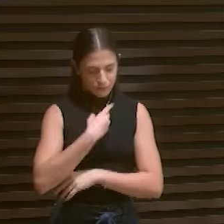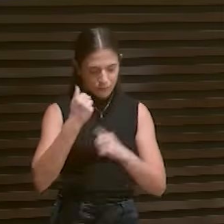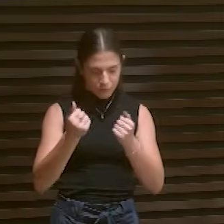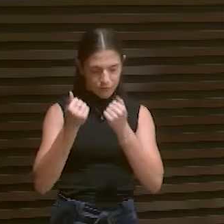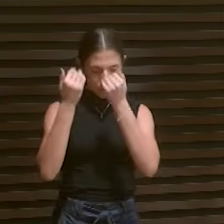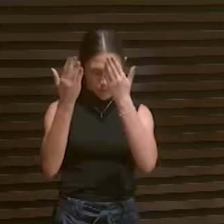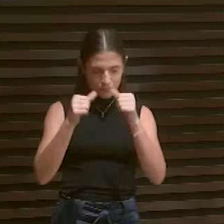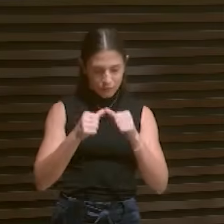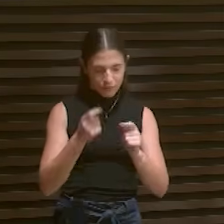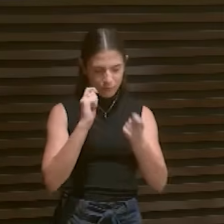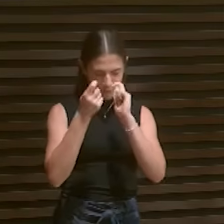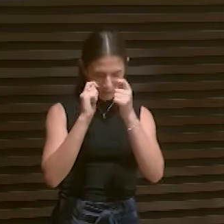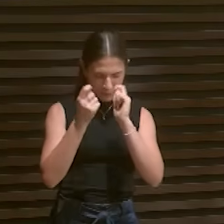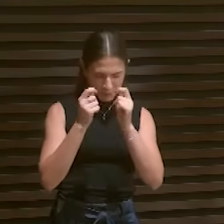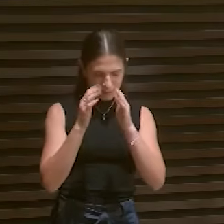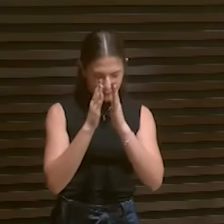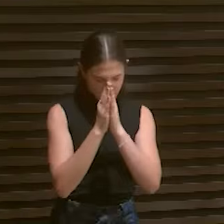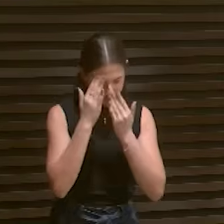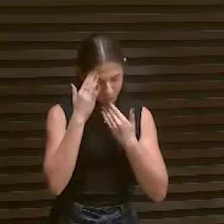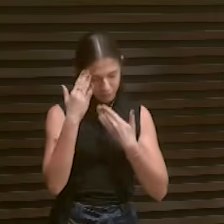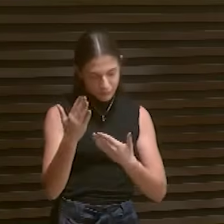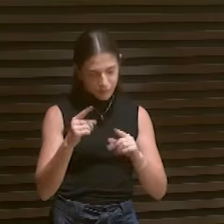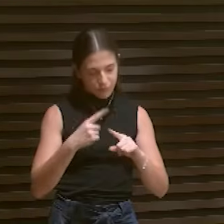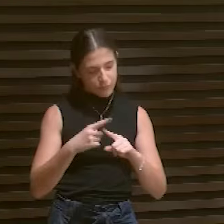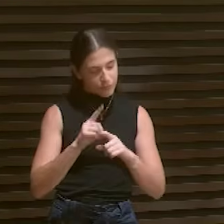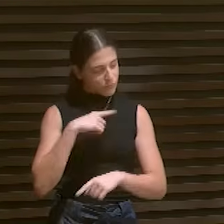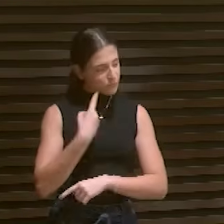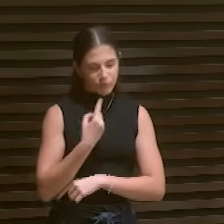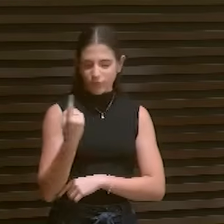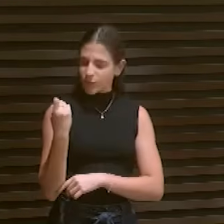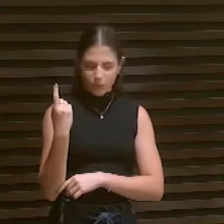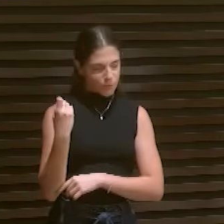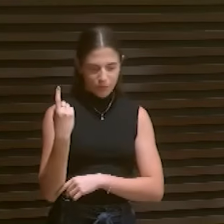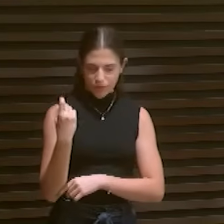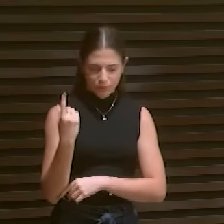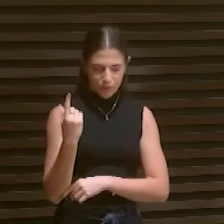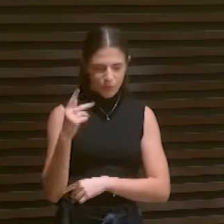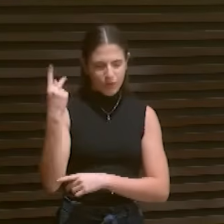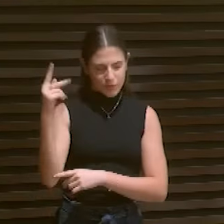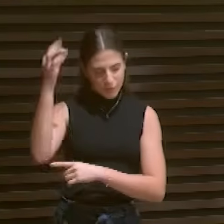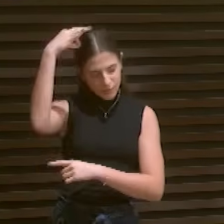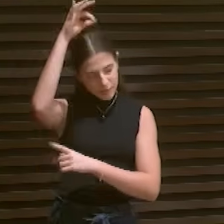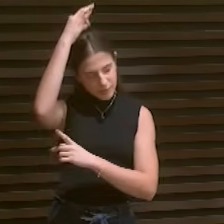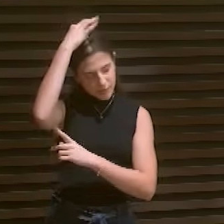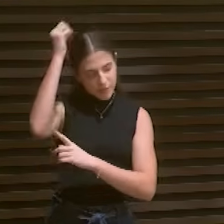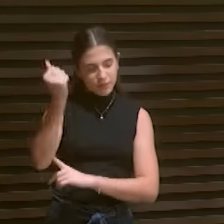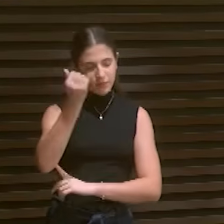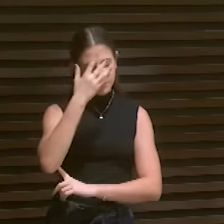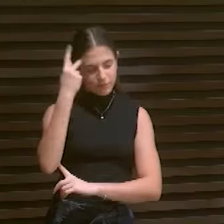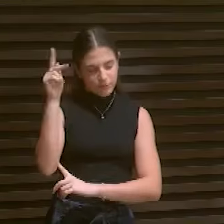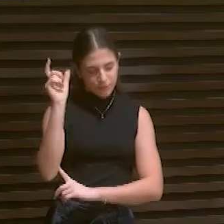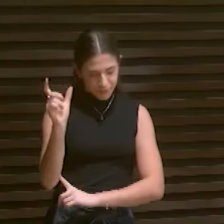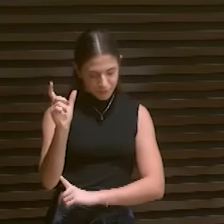esta reunião, e Te agradecemos, Pai, porque nós não estamos sozinhos. O Teu Espírito revela a Tua